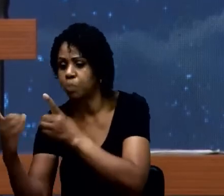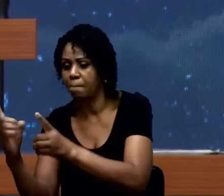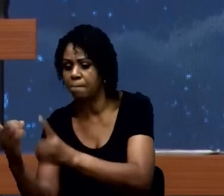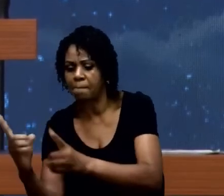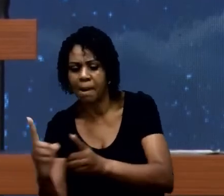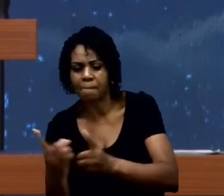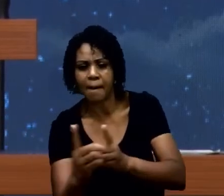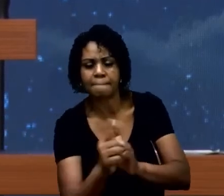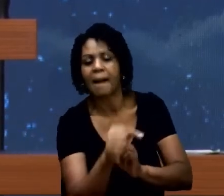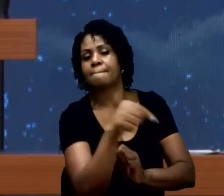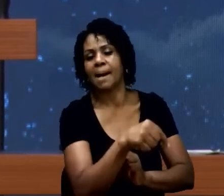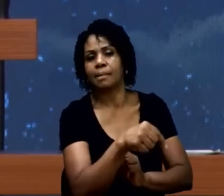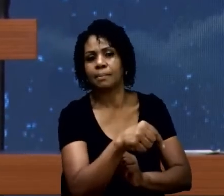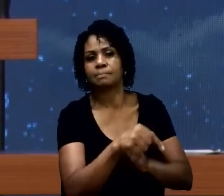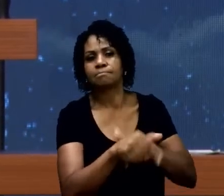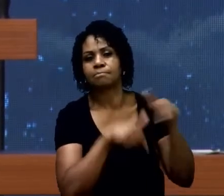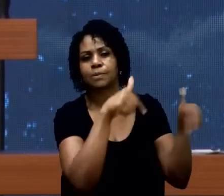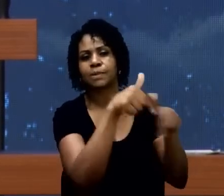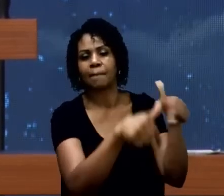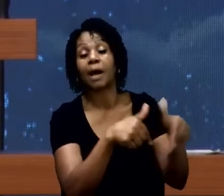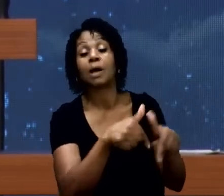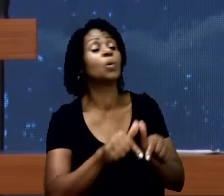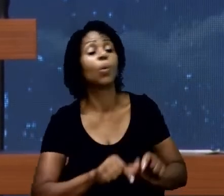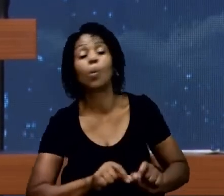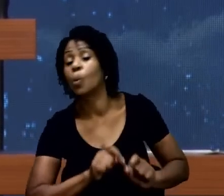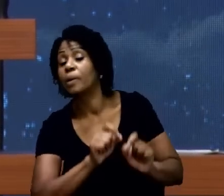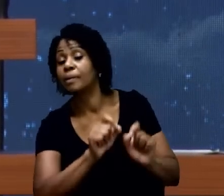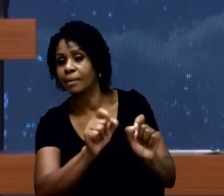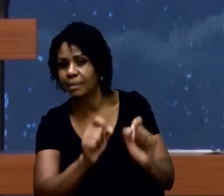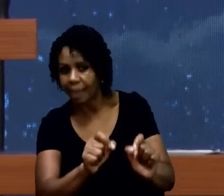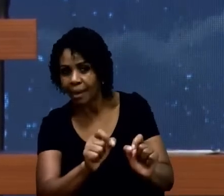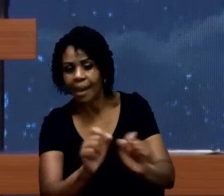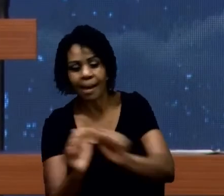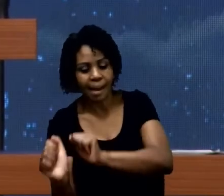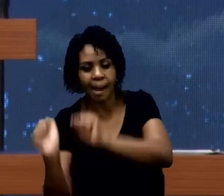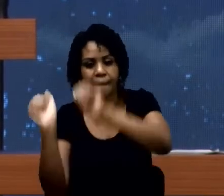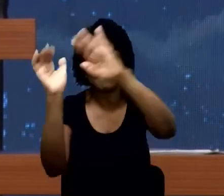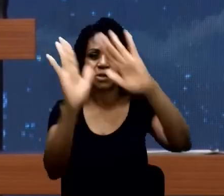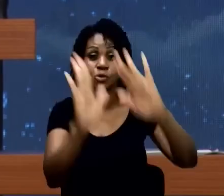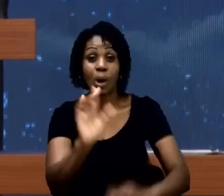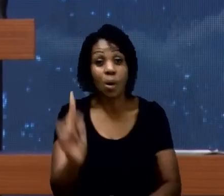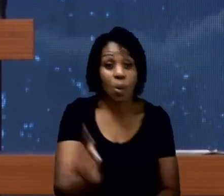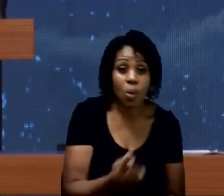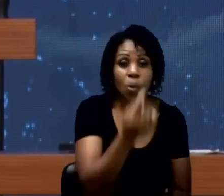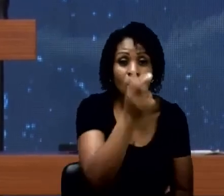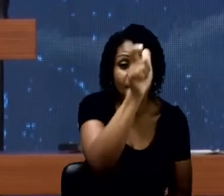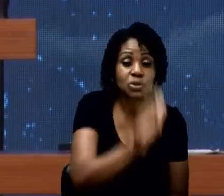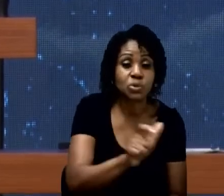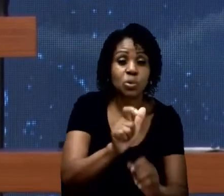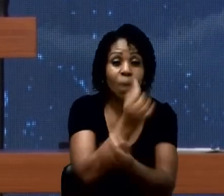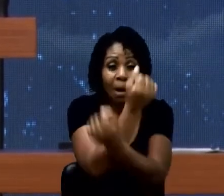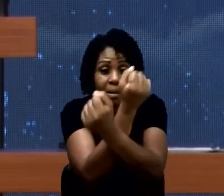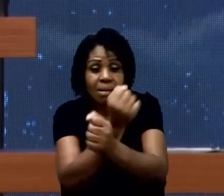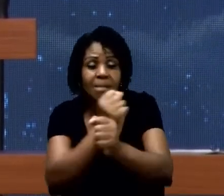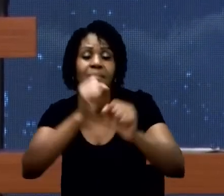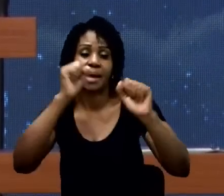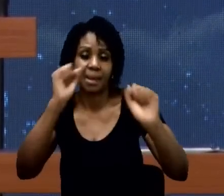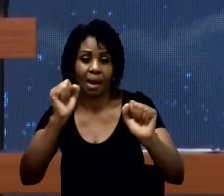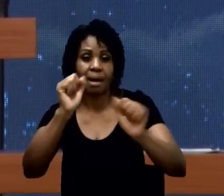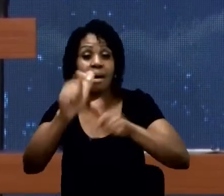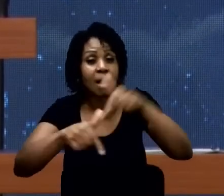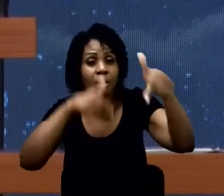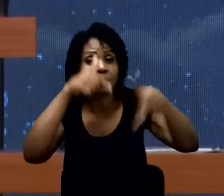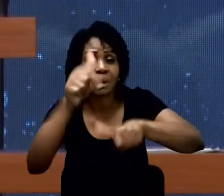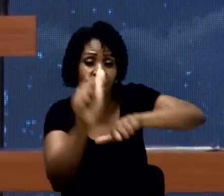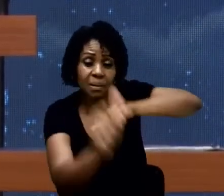para a mesma missão. E a missão é uma missão para abençoar, uma missão para libertar, uma missão para